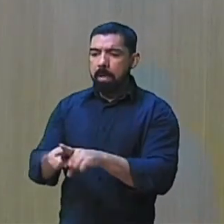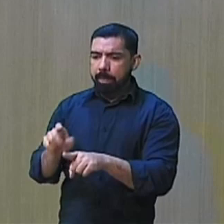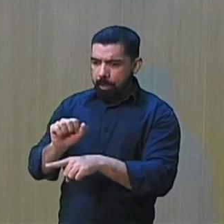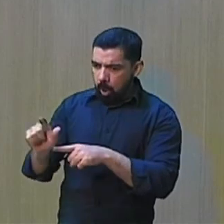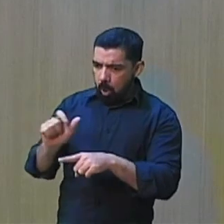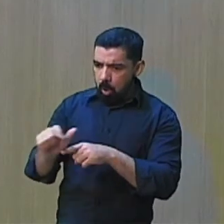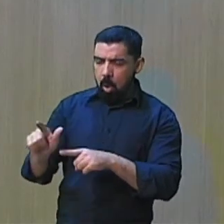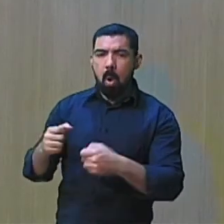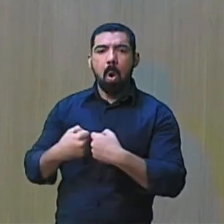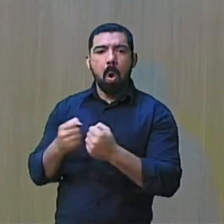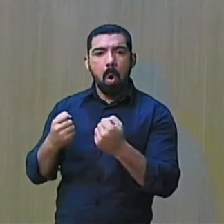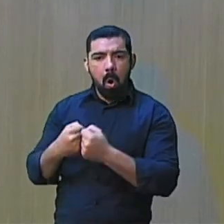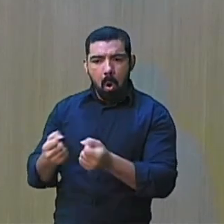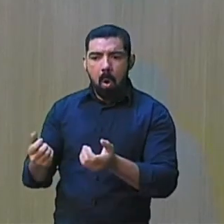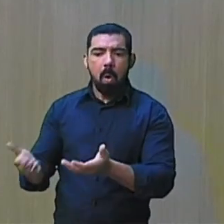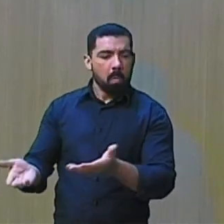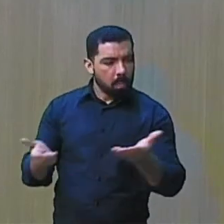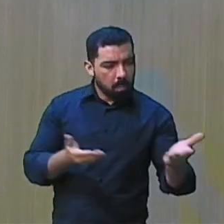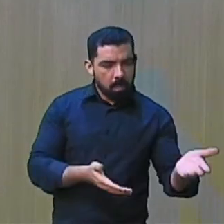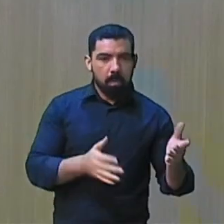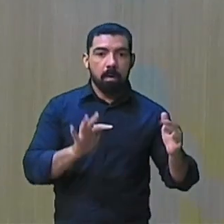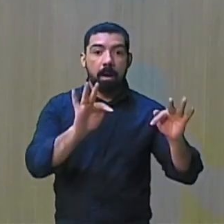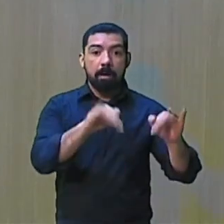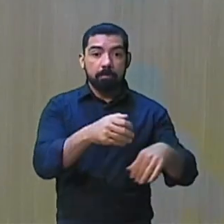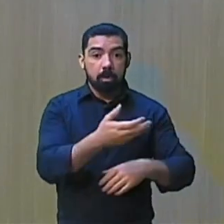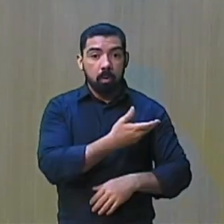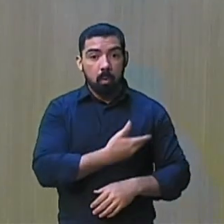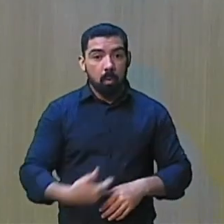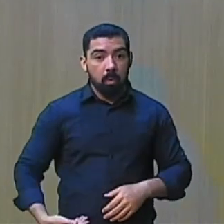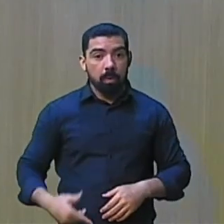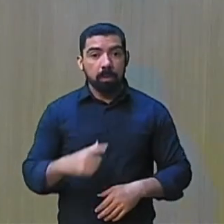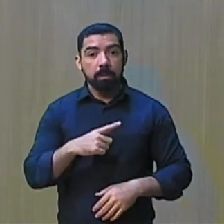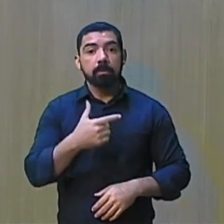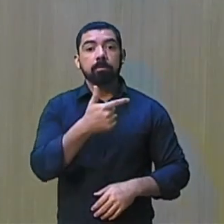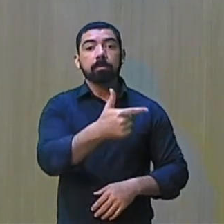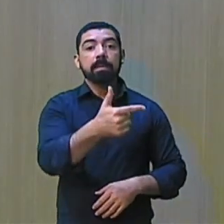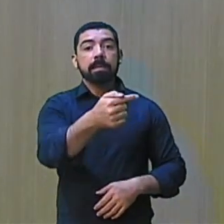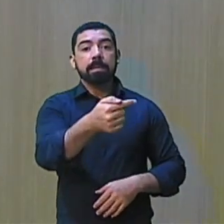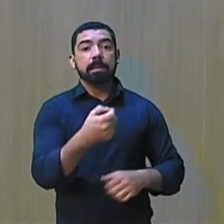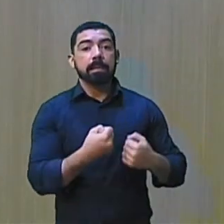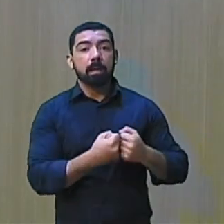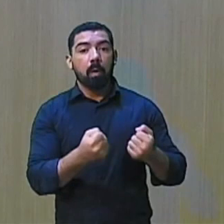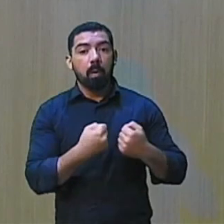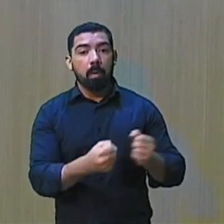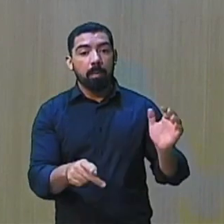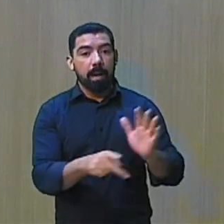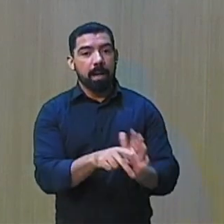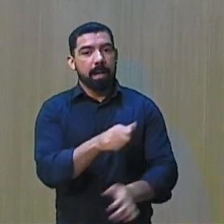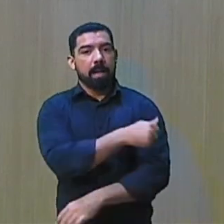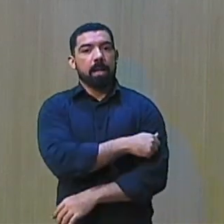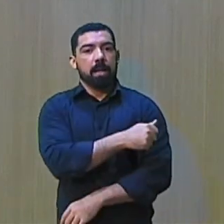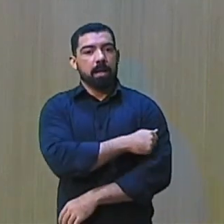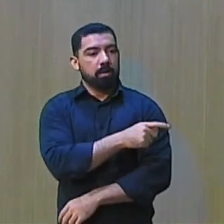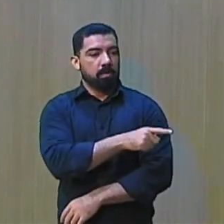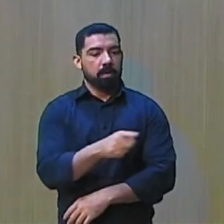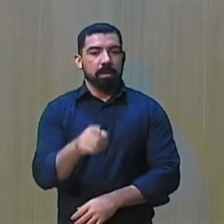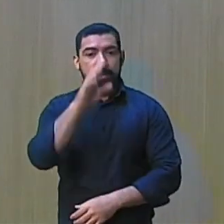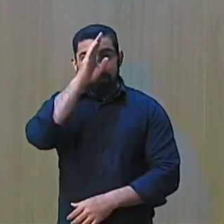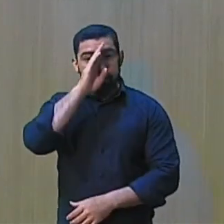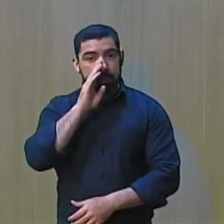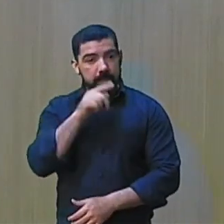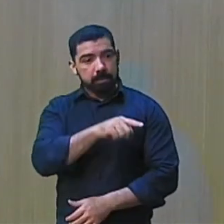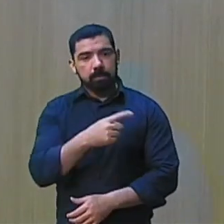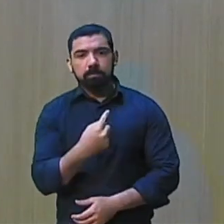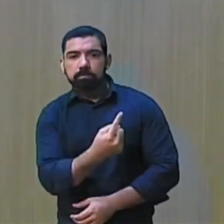de ônibus e terminamos o governo com 27 rotas de ônibus trazendo